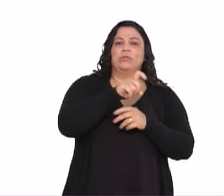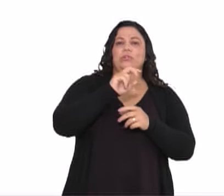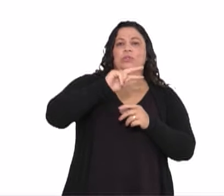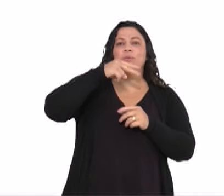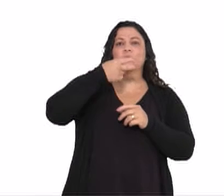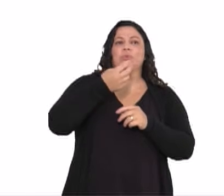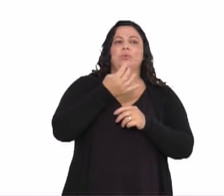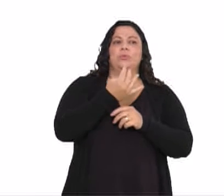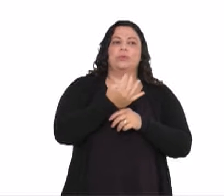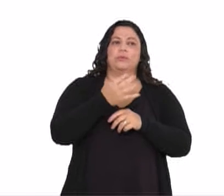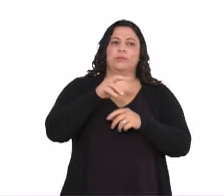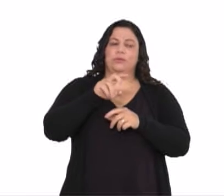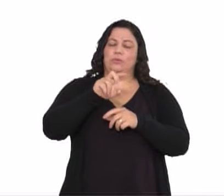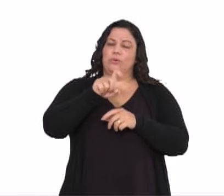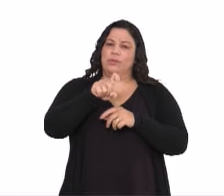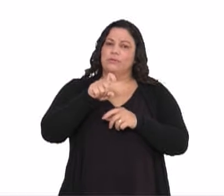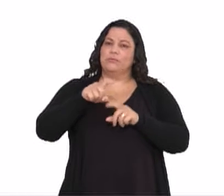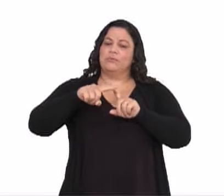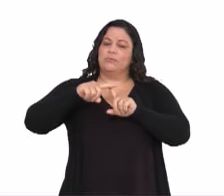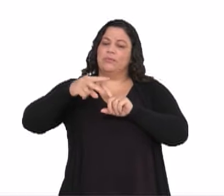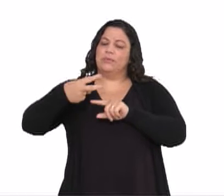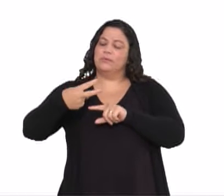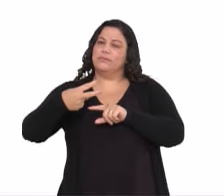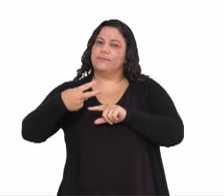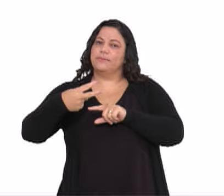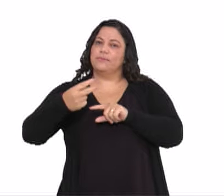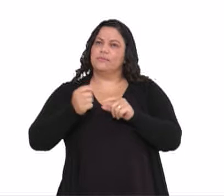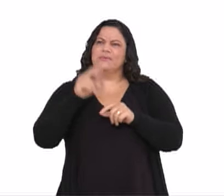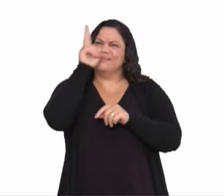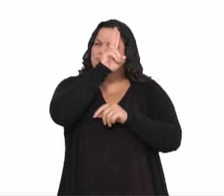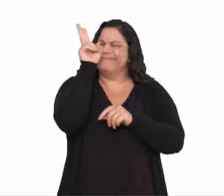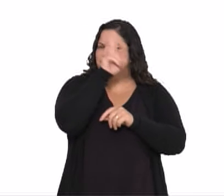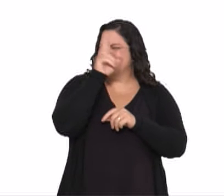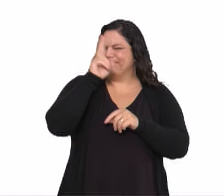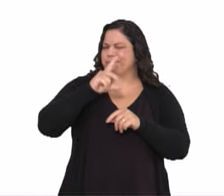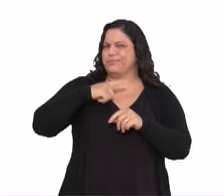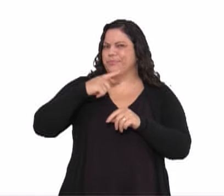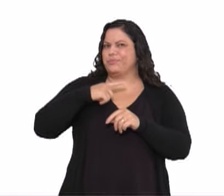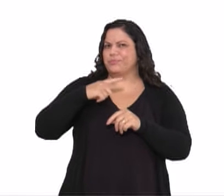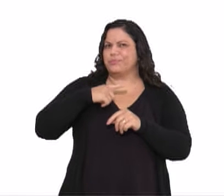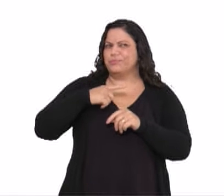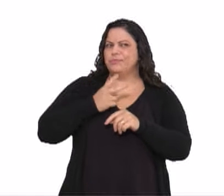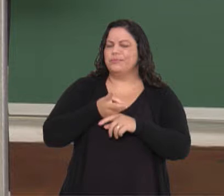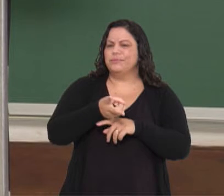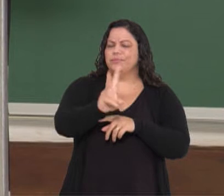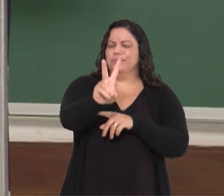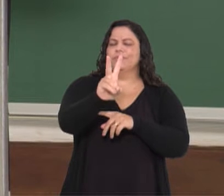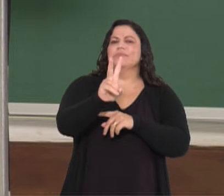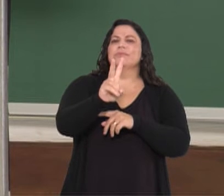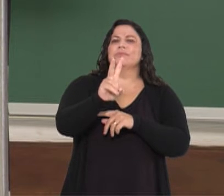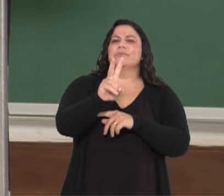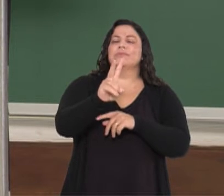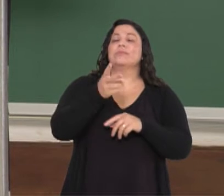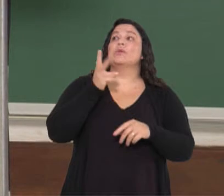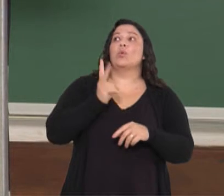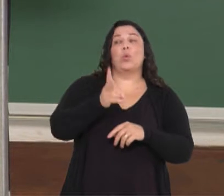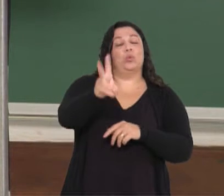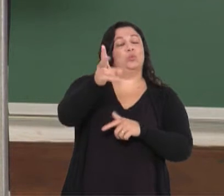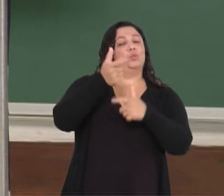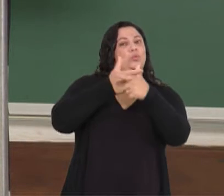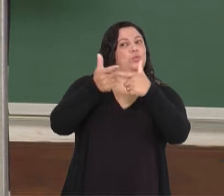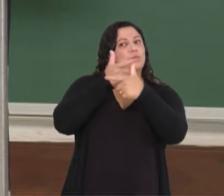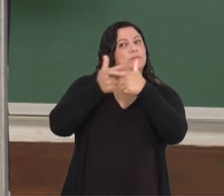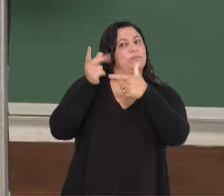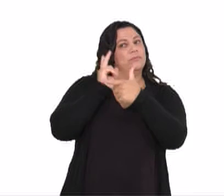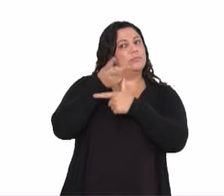polinômio. Acabou, professor? Não. Lembra lá quando você tem o resto maior, você tenta continuar a divisão? Vamos continuar a divisão aqui.